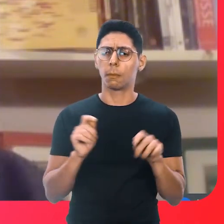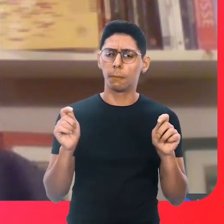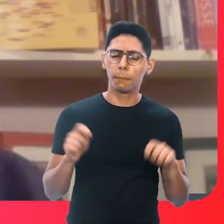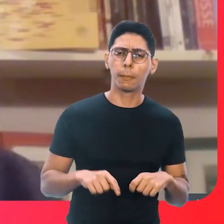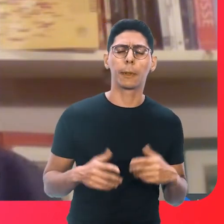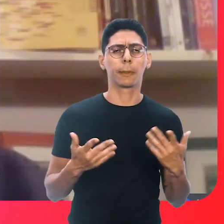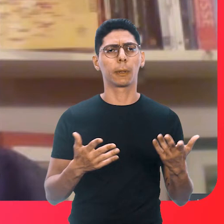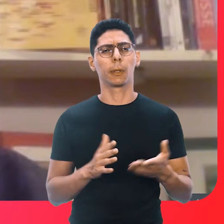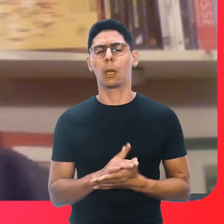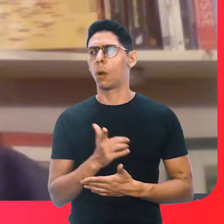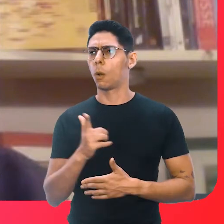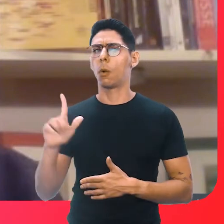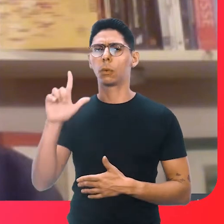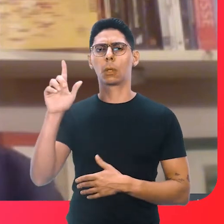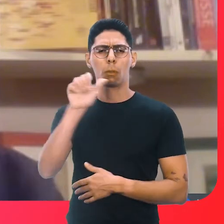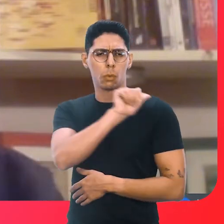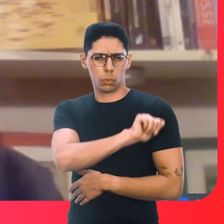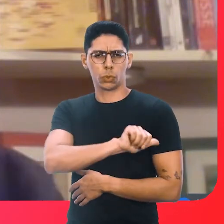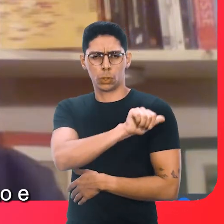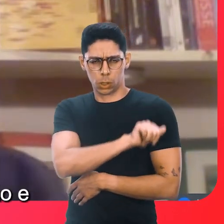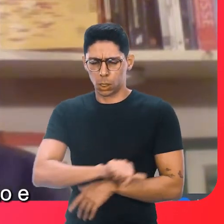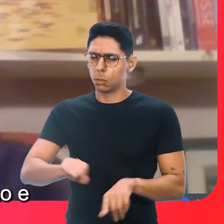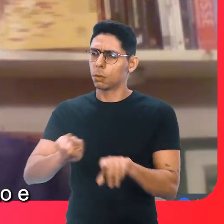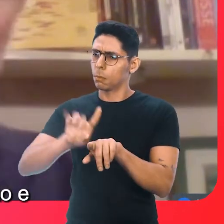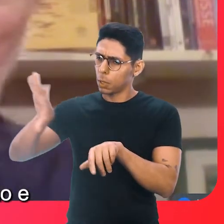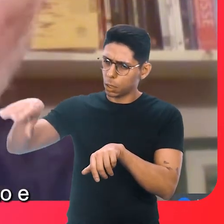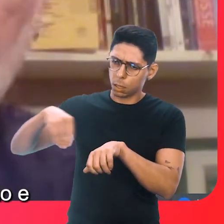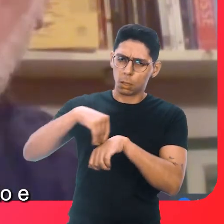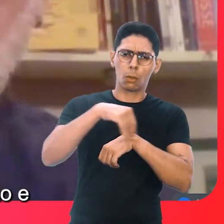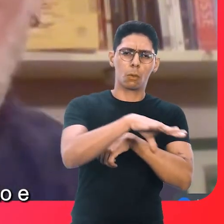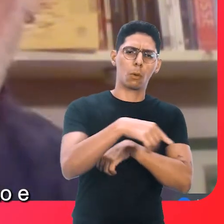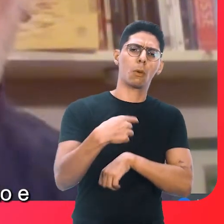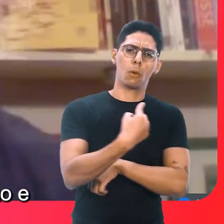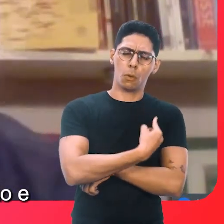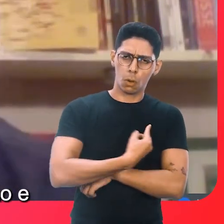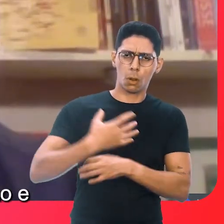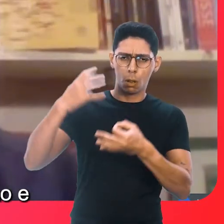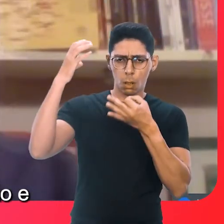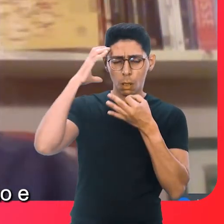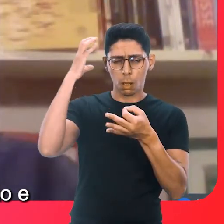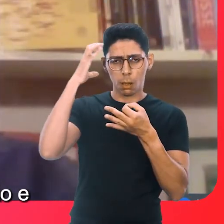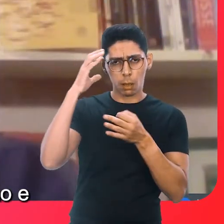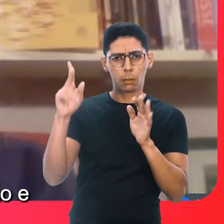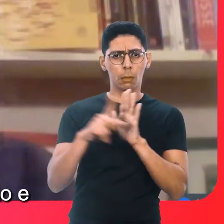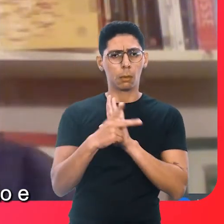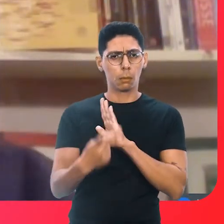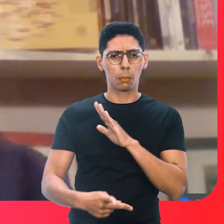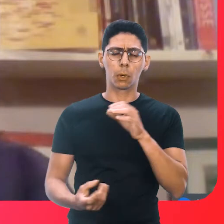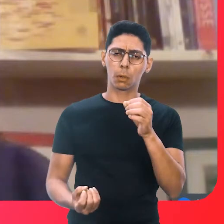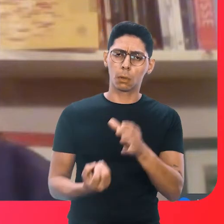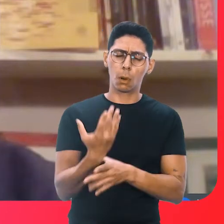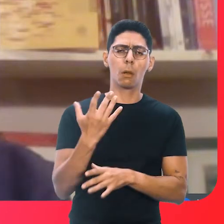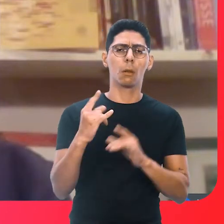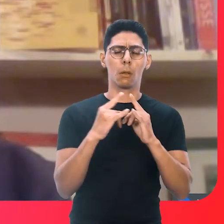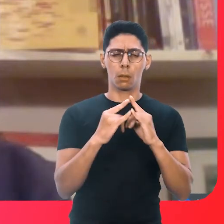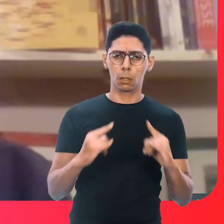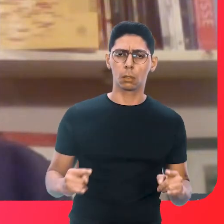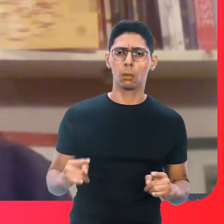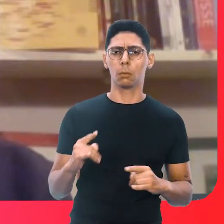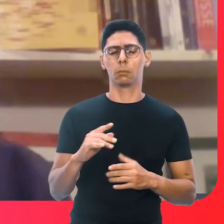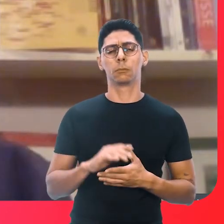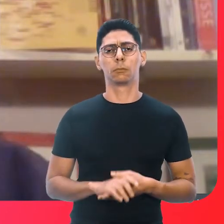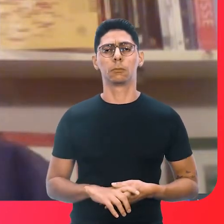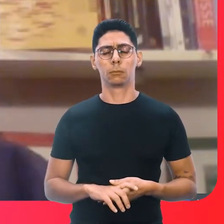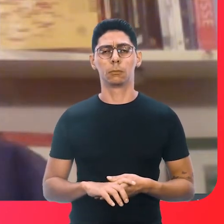Roquete Pinto, por exemplo, do Rio de Janeiro, né? Veiculava a Rádio Nacional, né, da Fundação Roquete Pinto, veiculava o